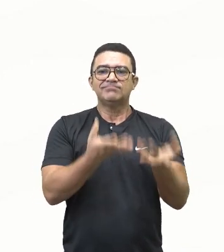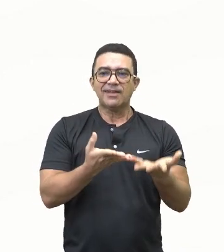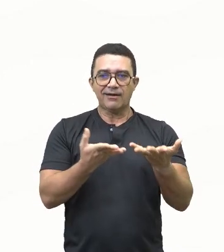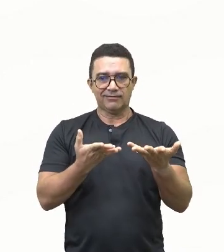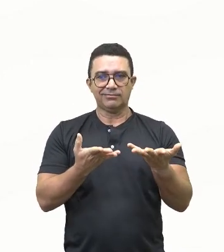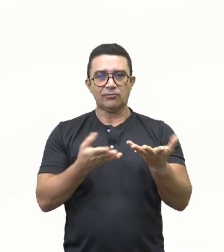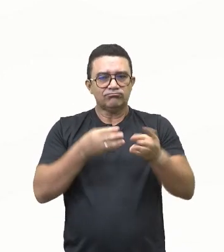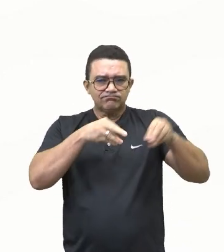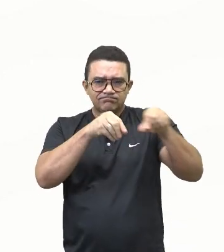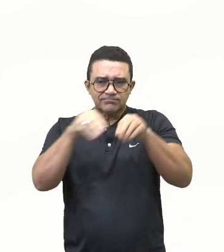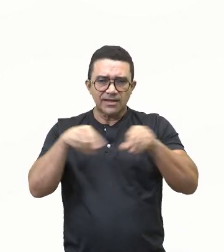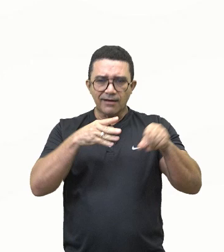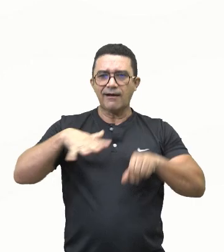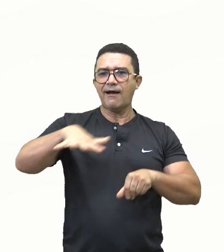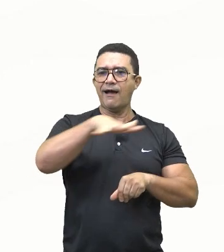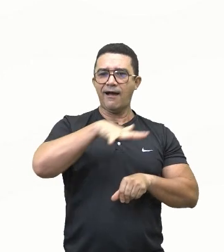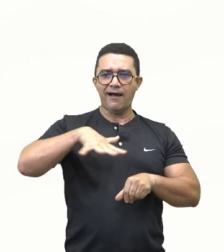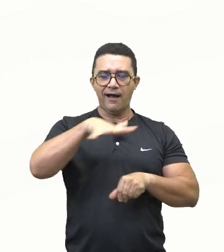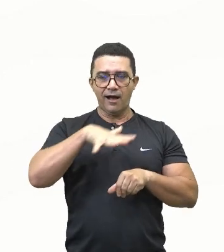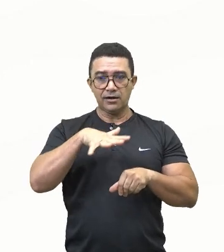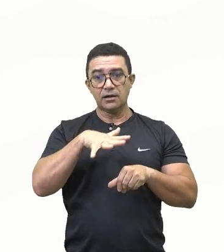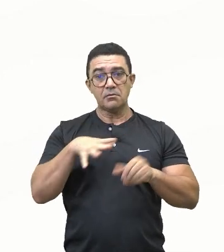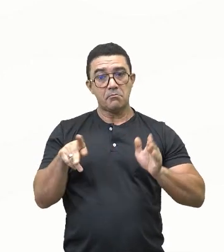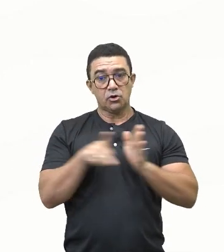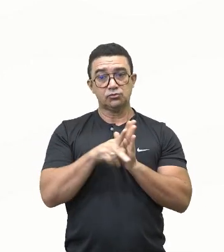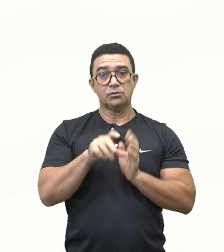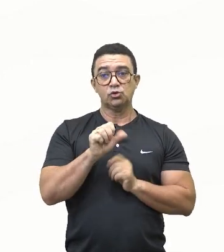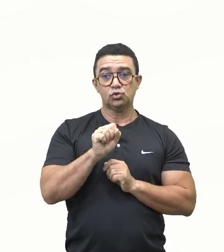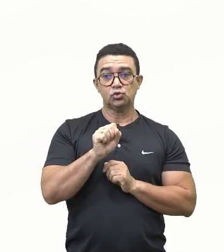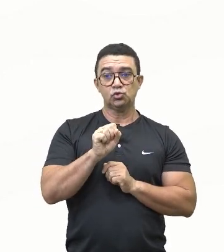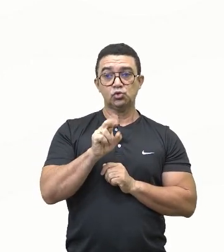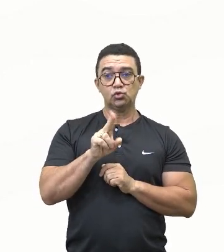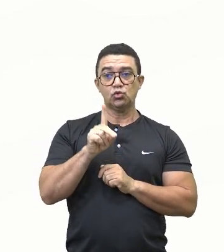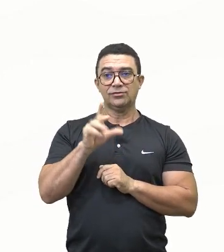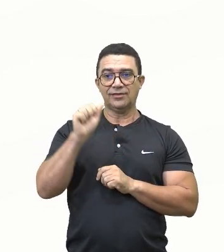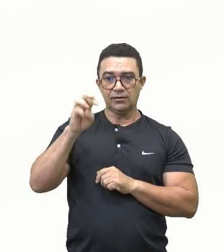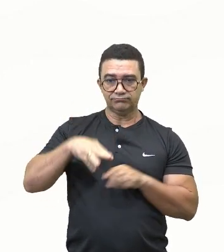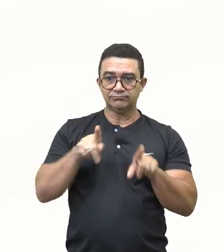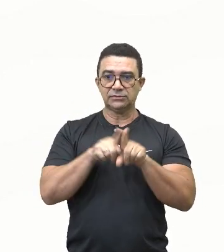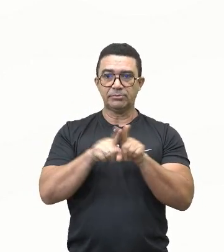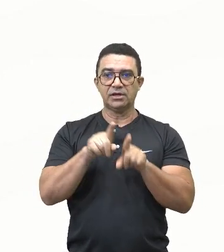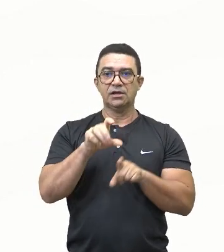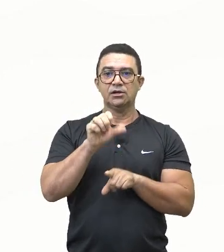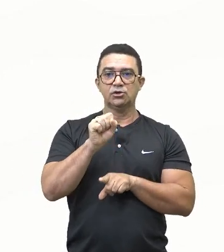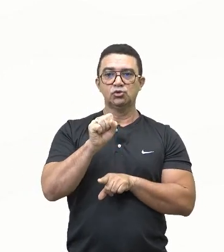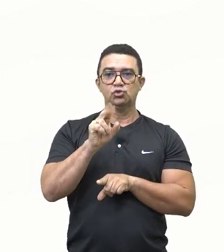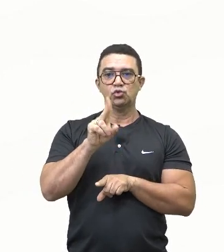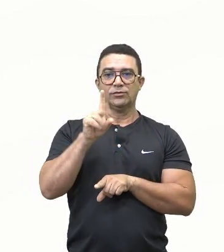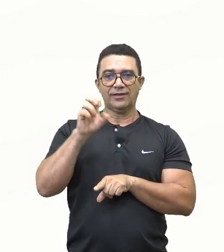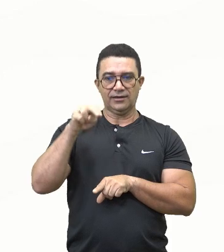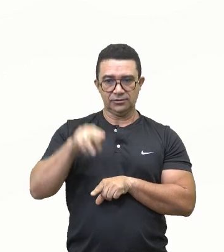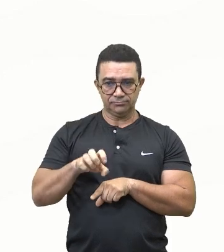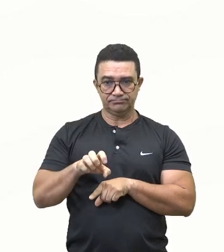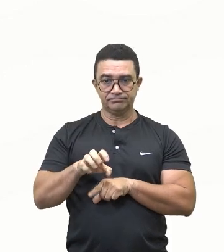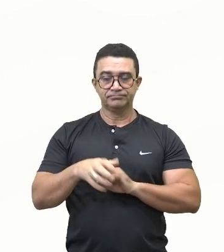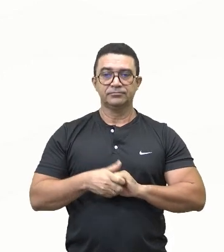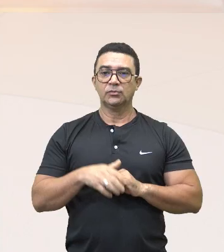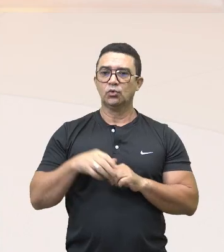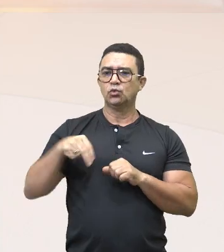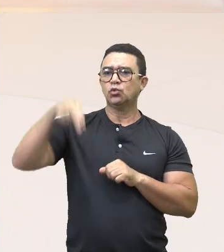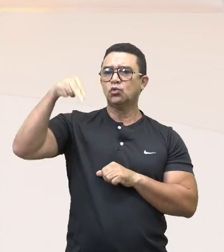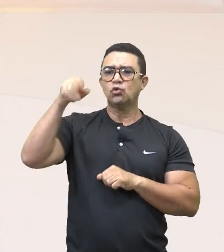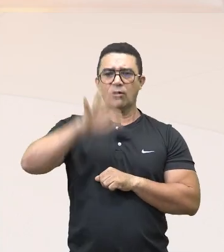aquelas áreas ali, nas áreas de atuação da Sudam, aqui na Amazônia, e da Sudene, lá no Nordeste, né? Então, o